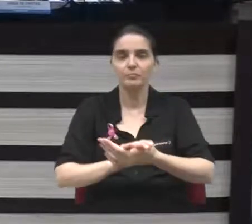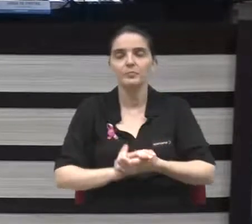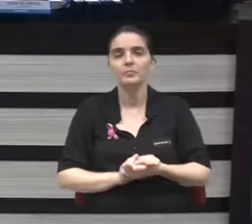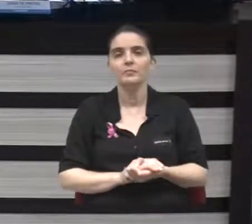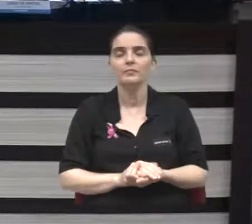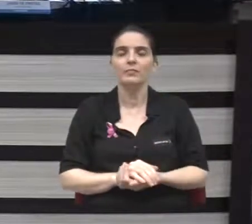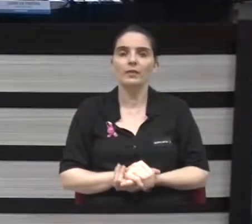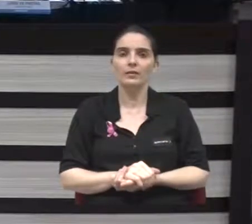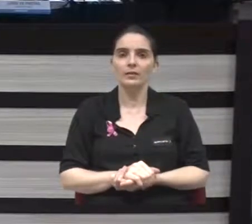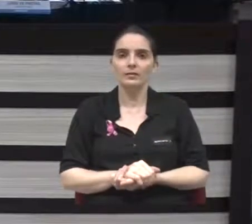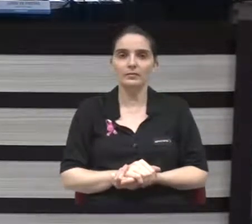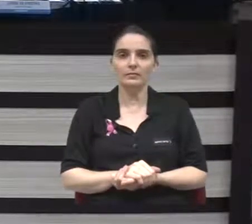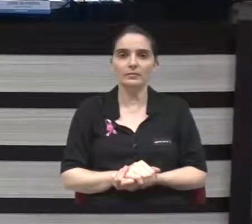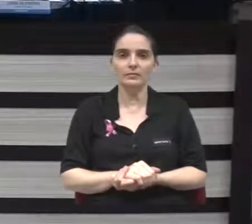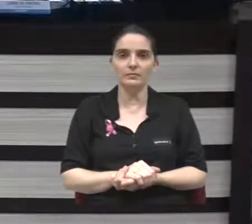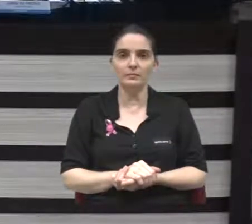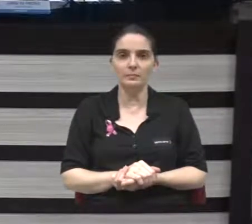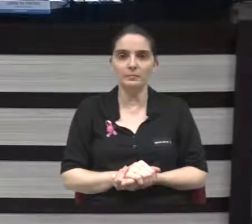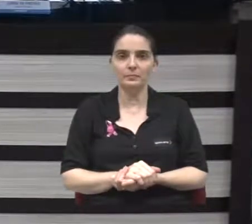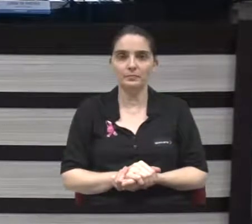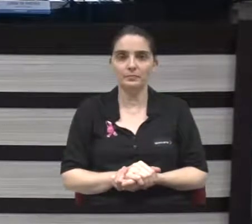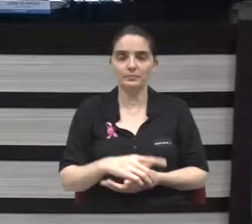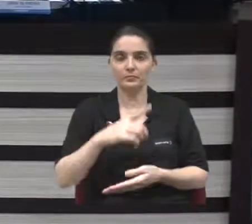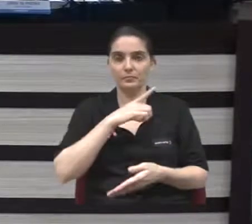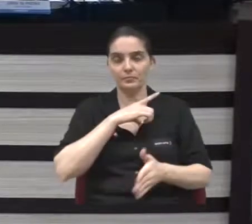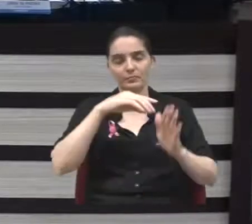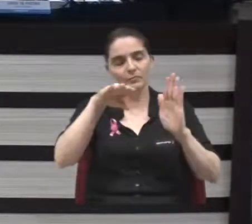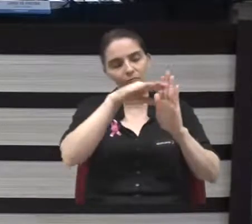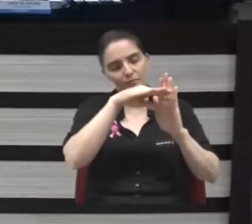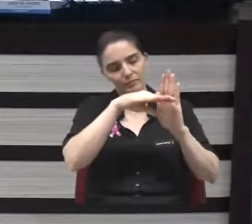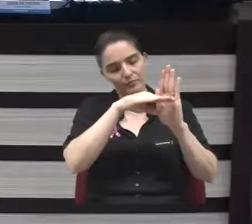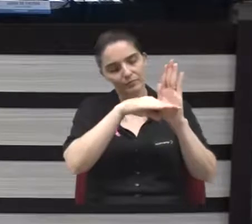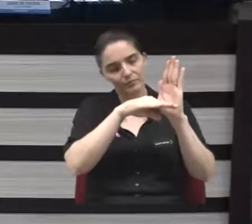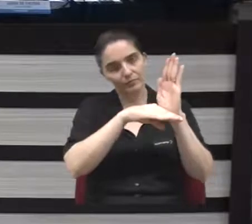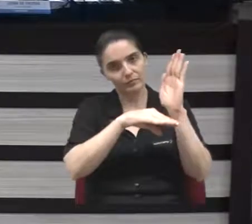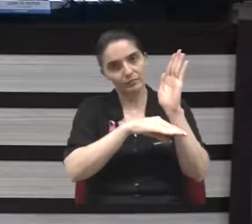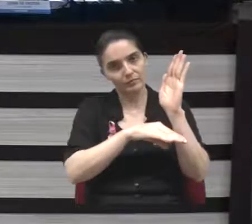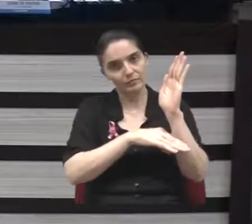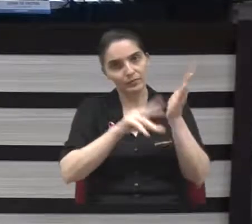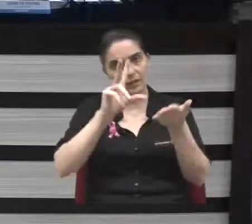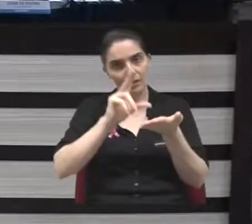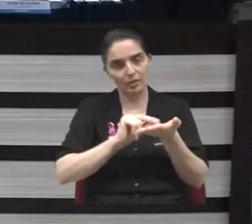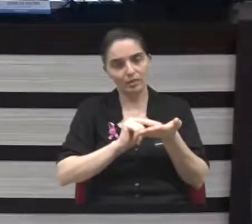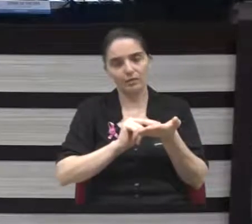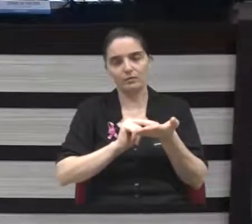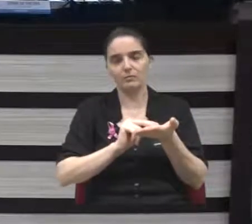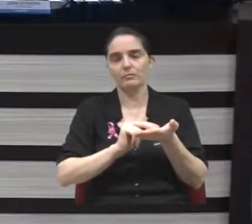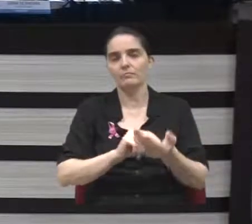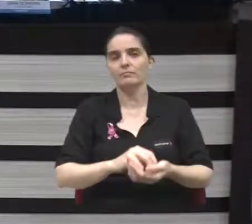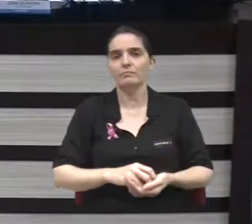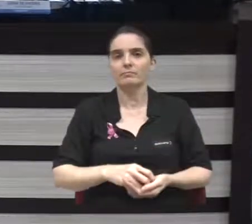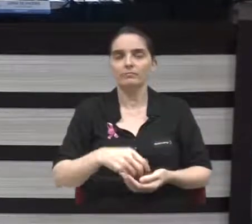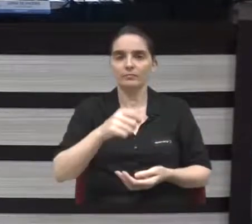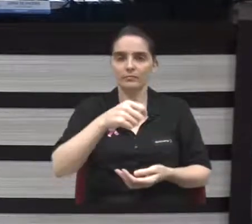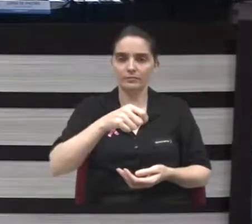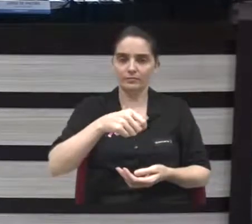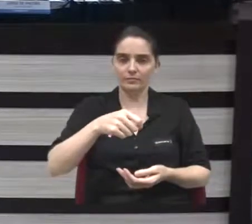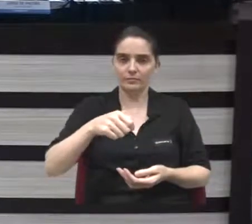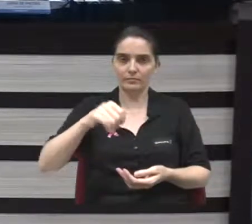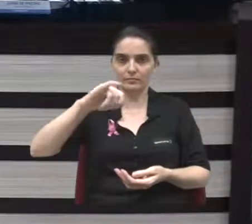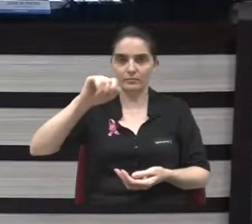georreferenciamento. Seguem as listas em anexo, atenciosamente, Juliano